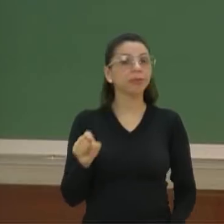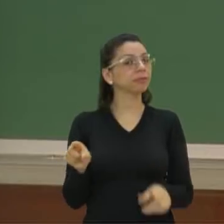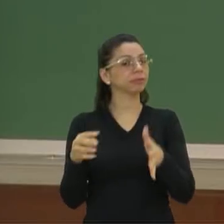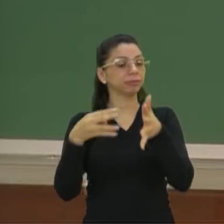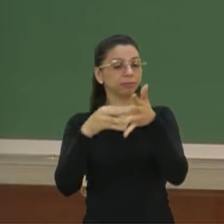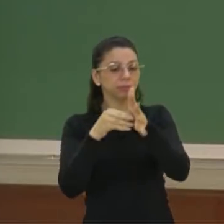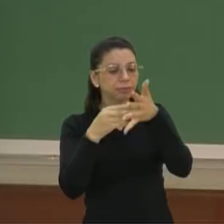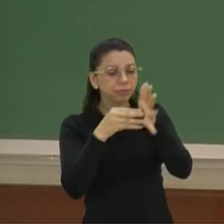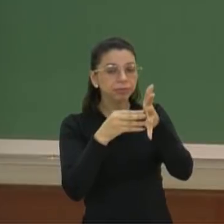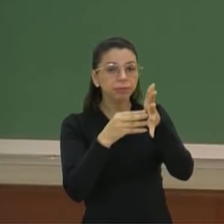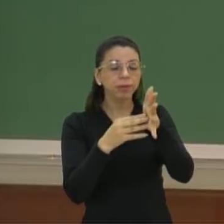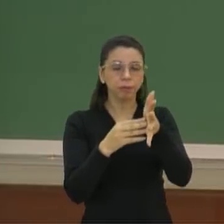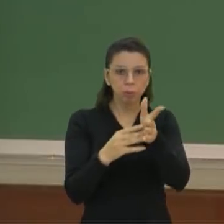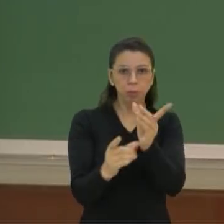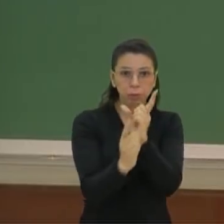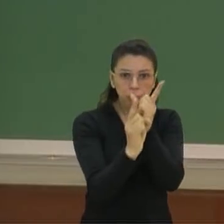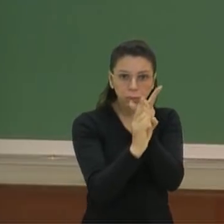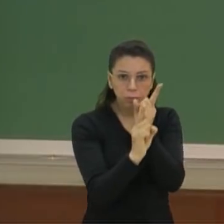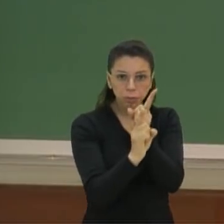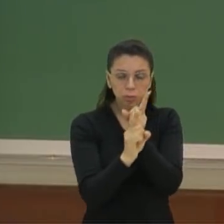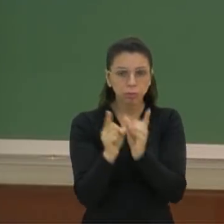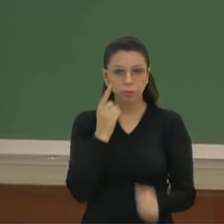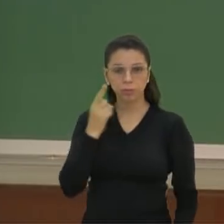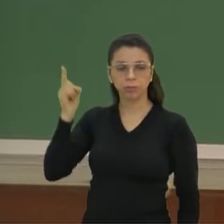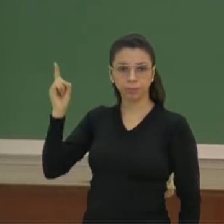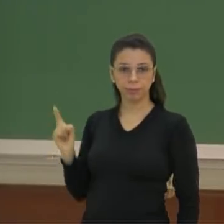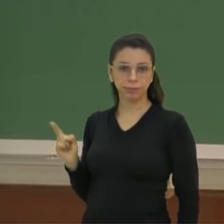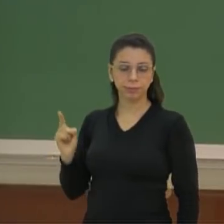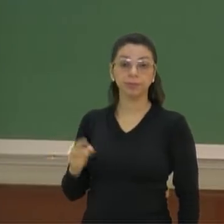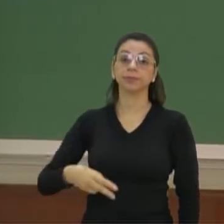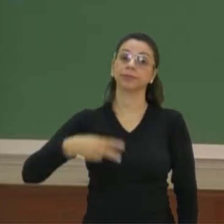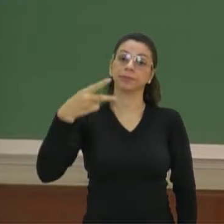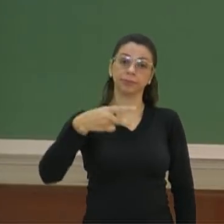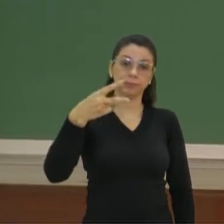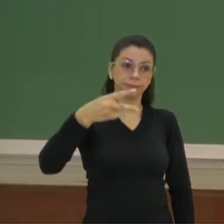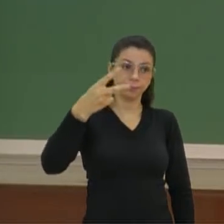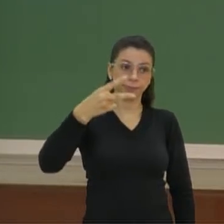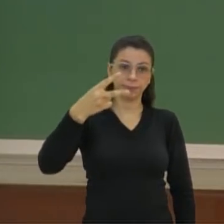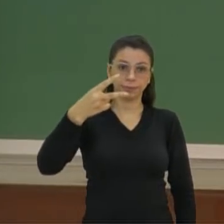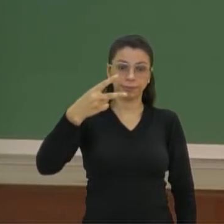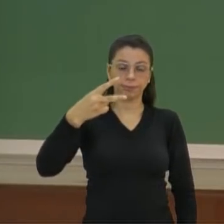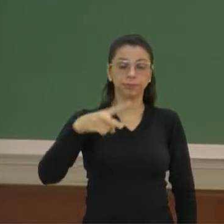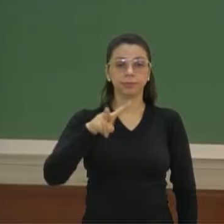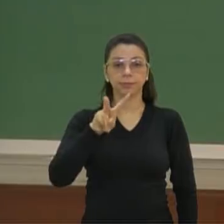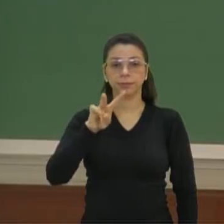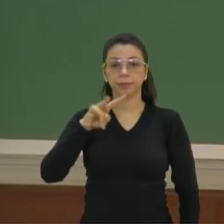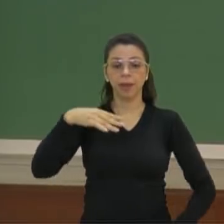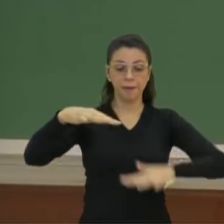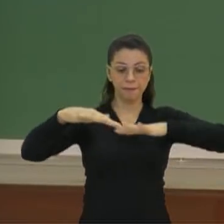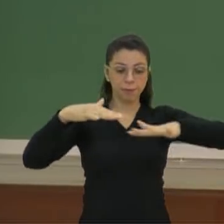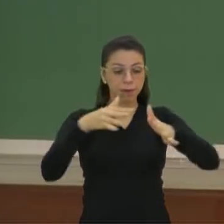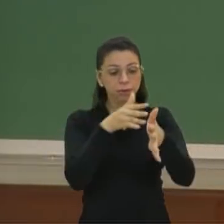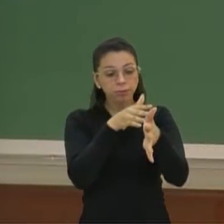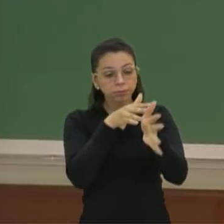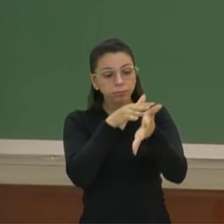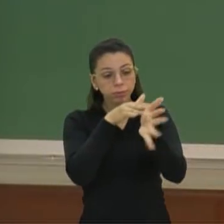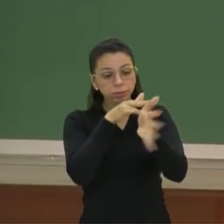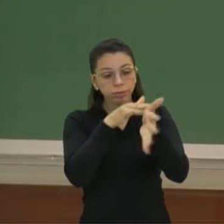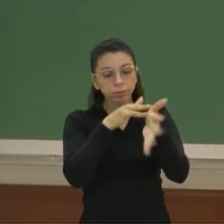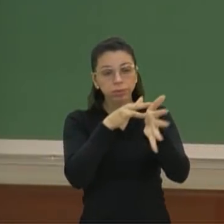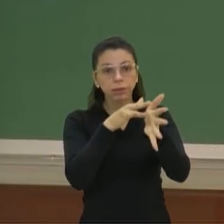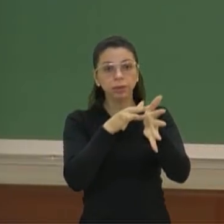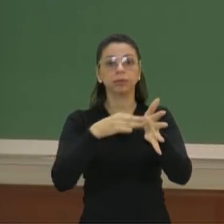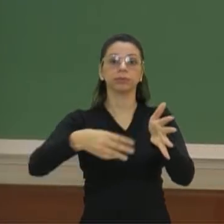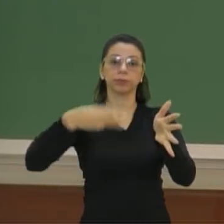vamos achar tímpano nessas questões? É a segunda. Vibração do tímpano. Marca o